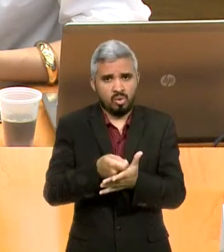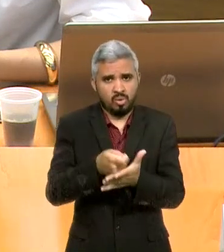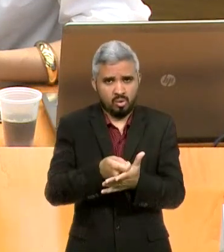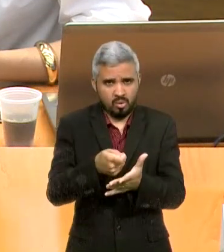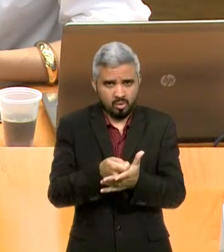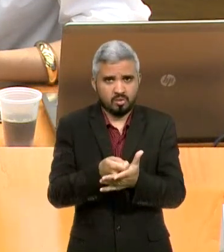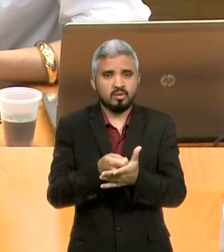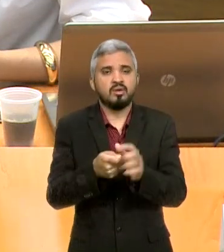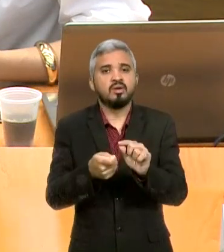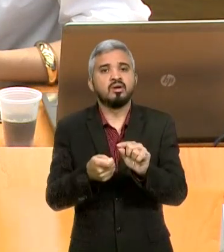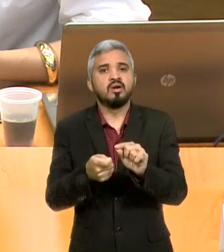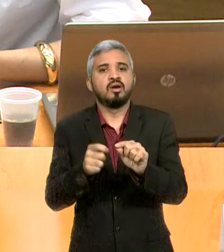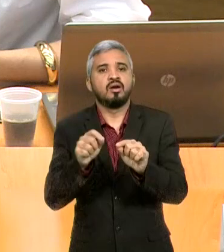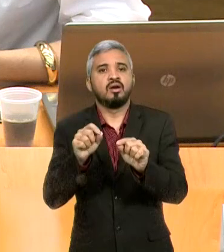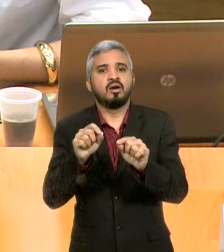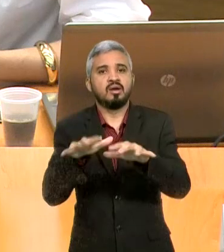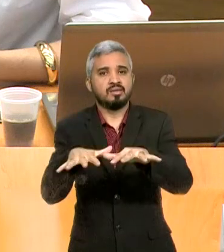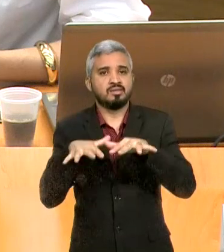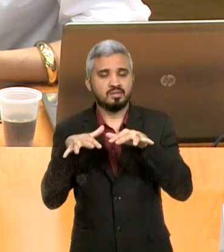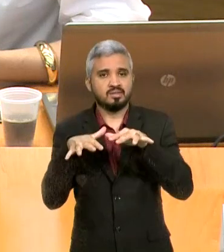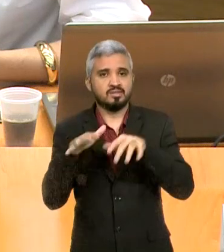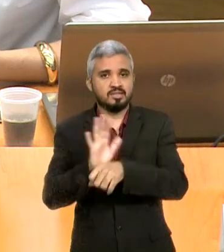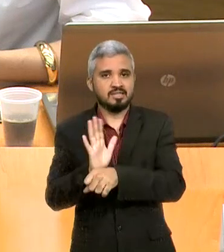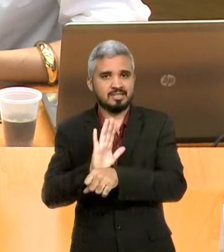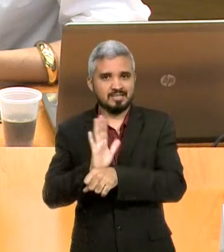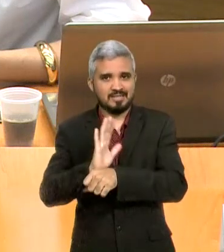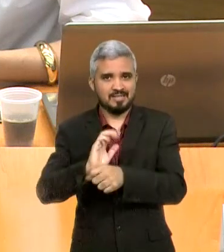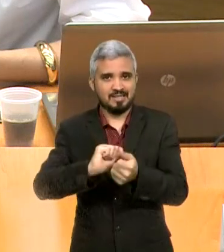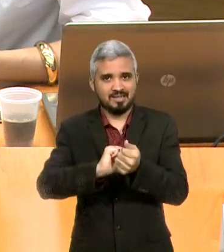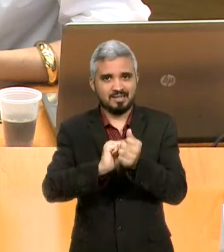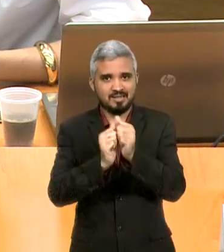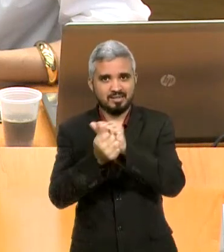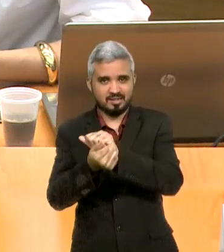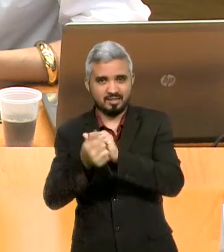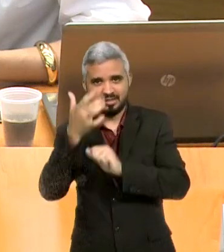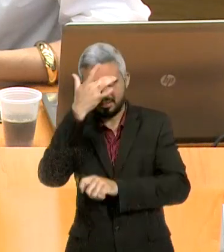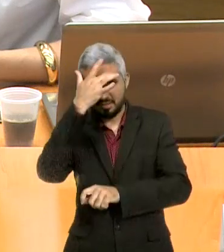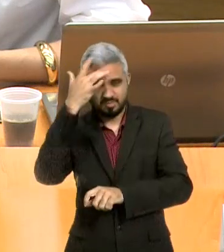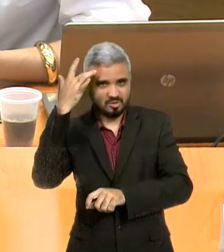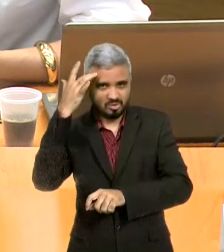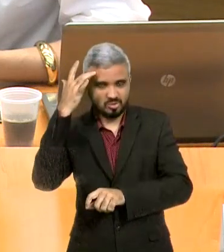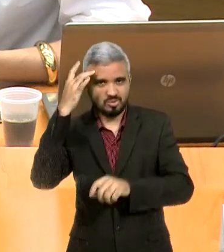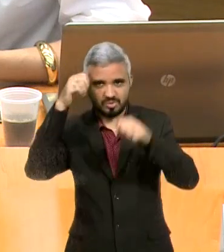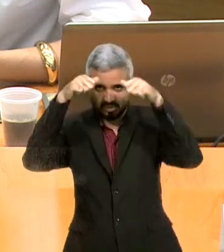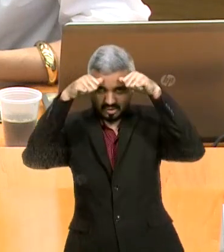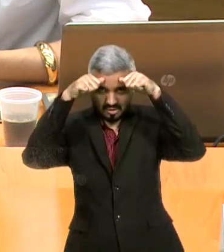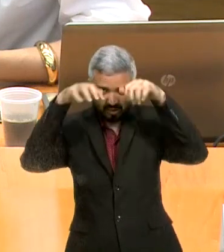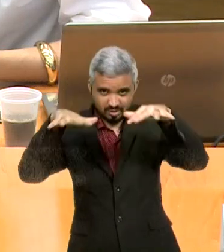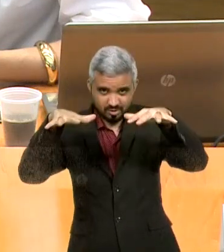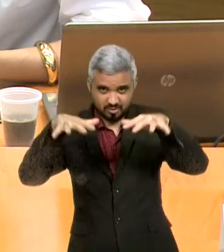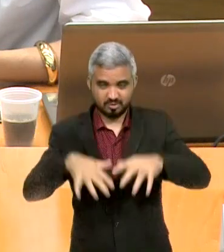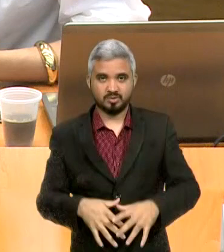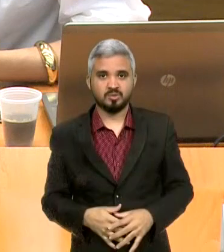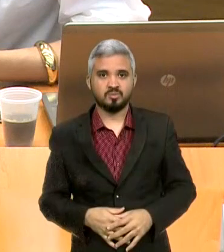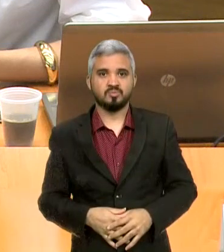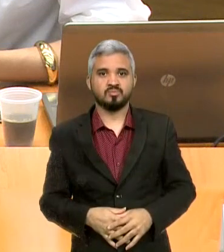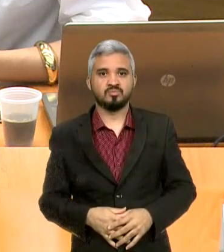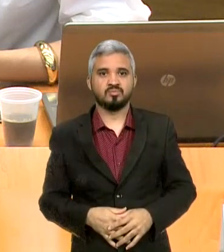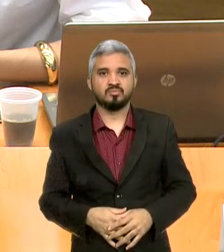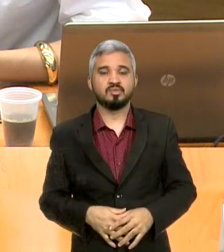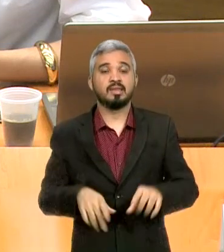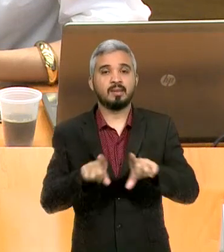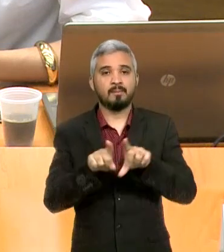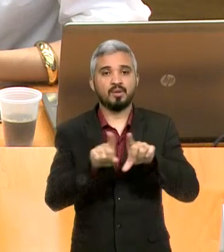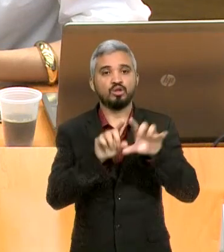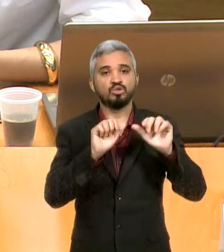da realização de sessão de cinema adaptada a pessoas com transtorno do espectro autista e suas